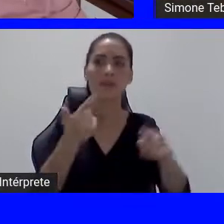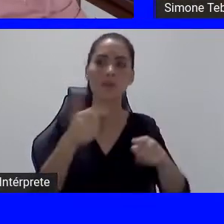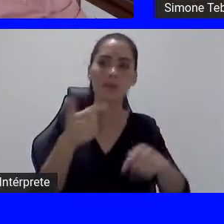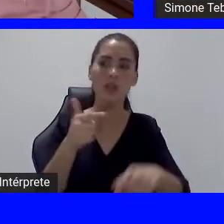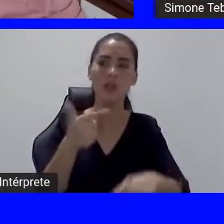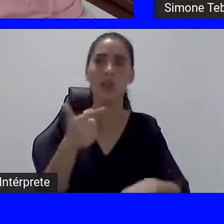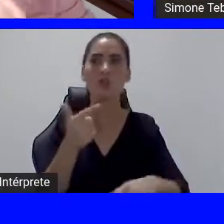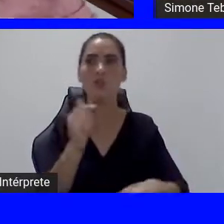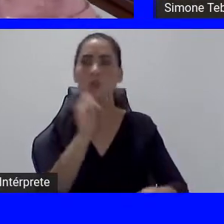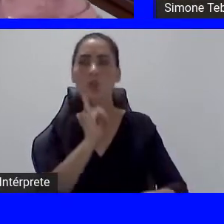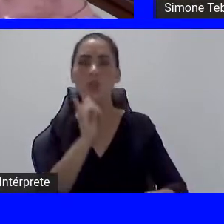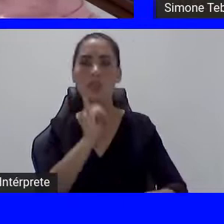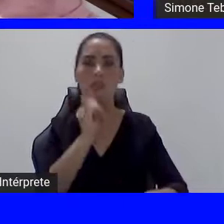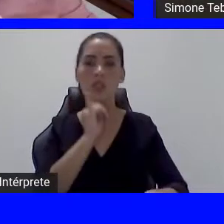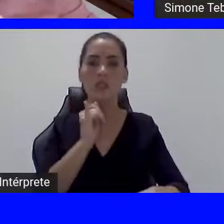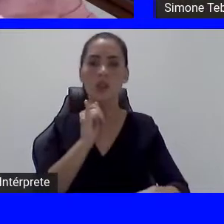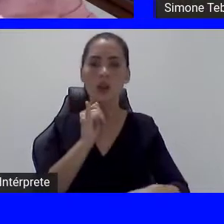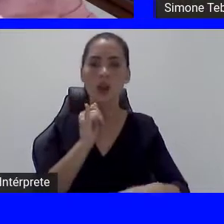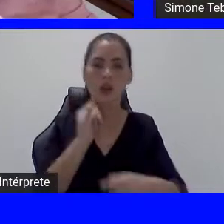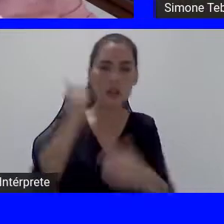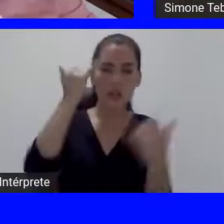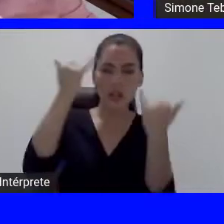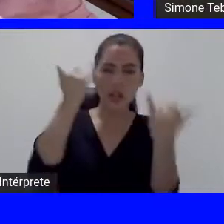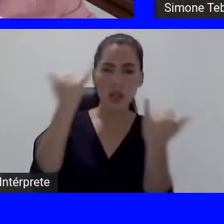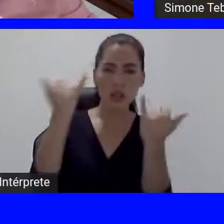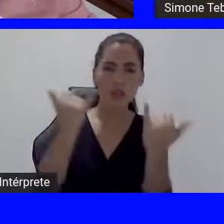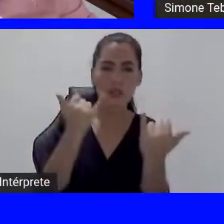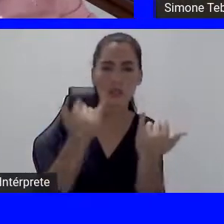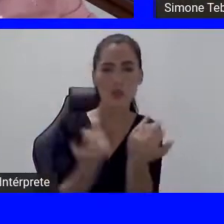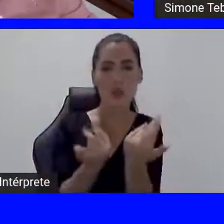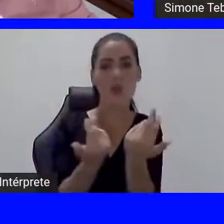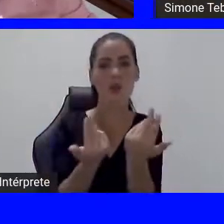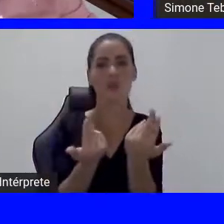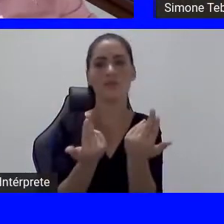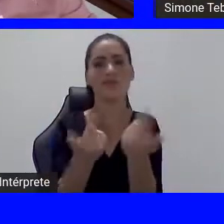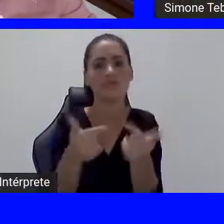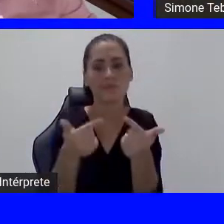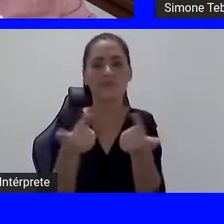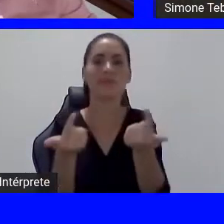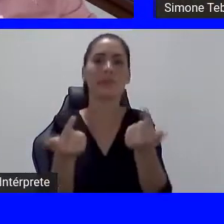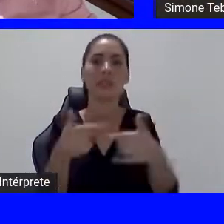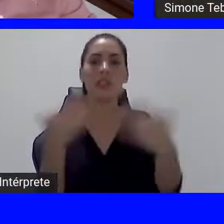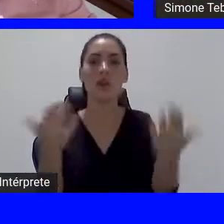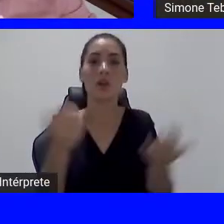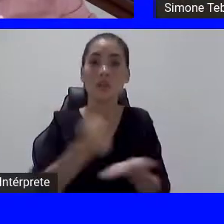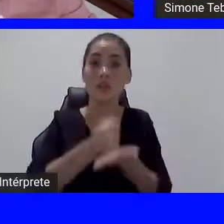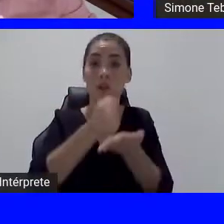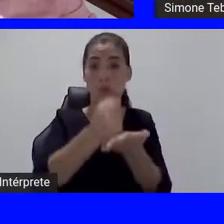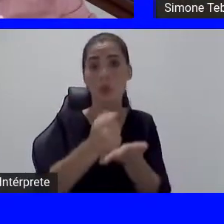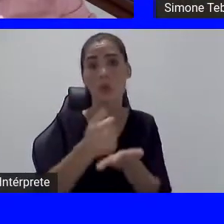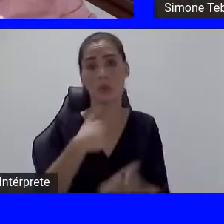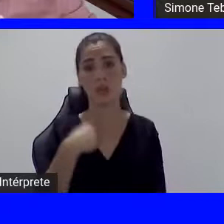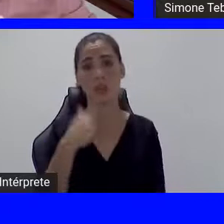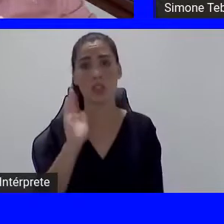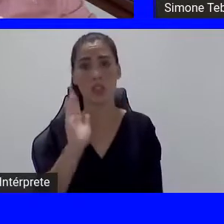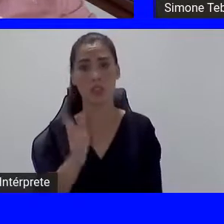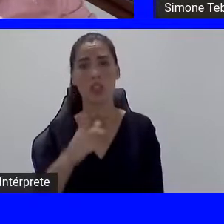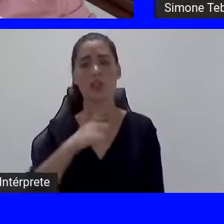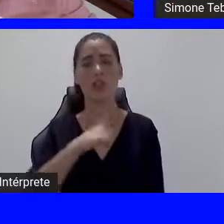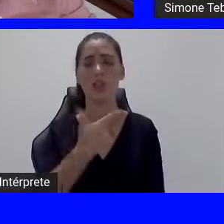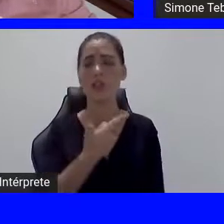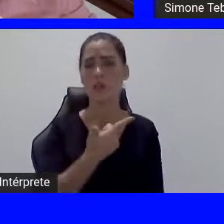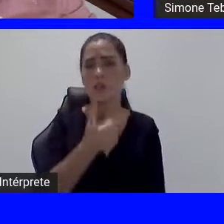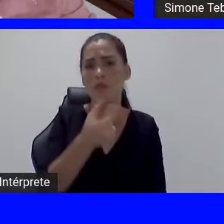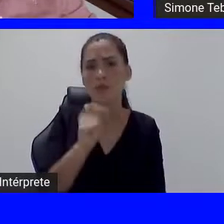de já nesse primeiro turno optar por um ou por outro. Então é por isso, e pelos apoios que eu já estou tendo, nós já temos 20 dos